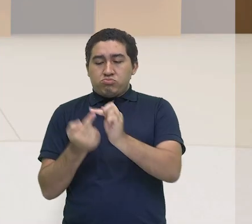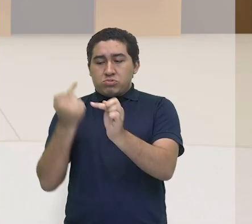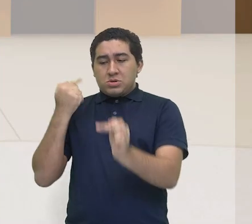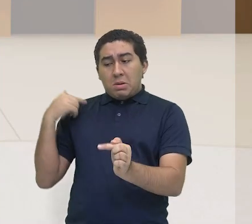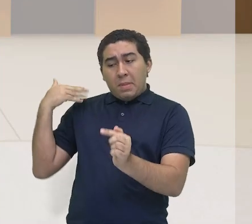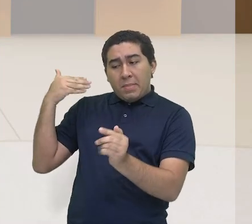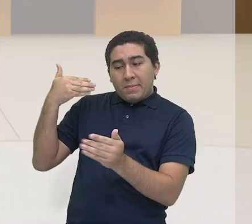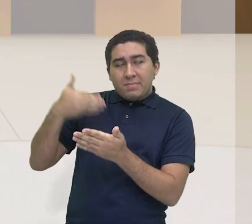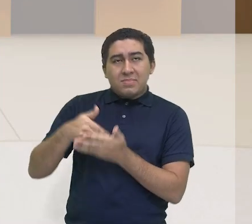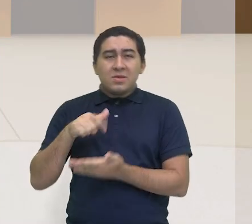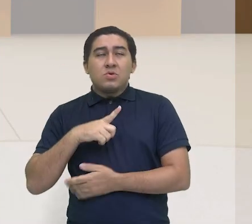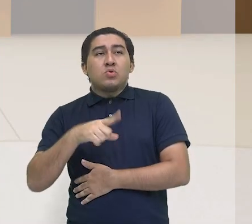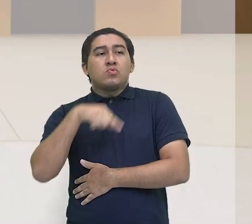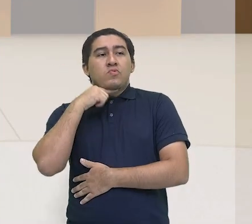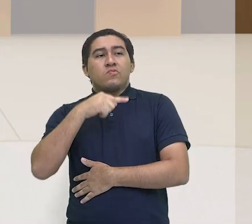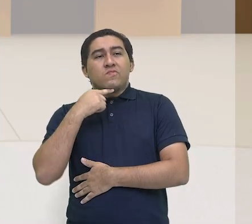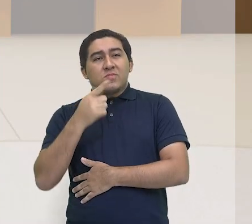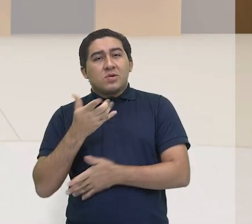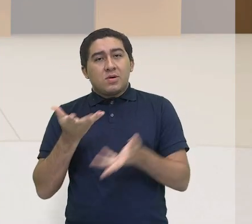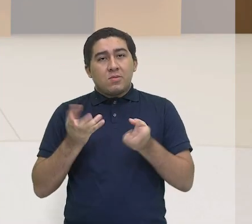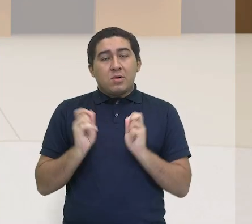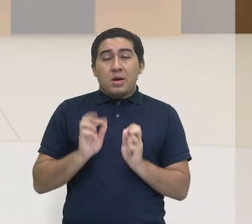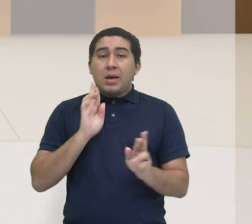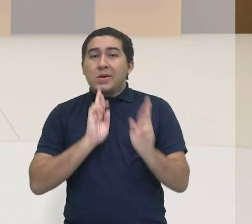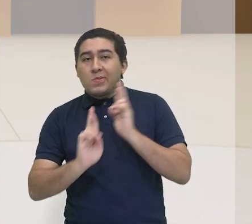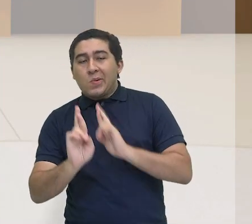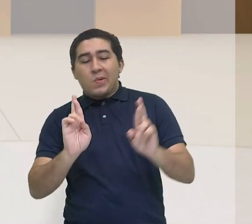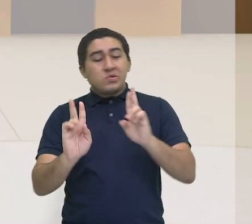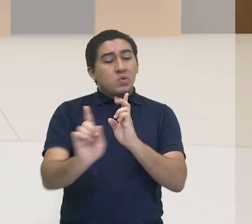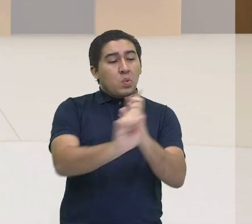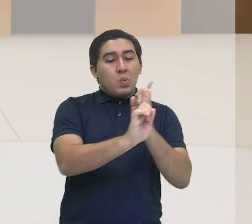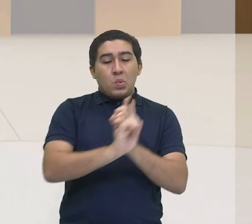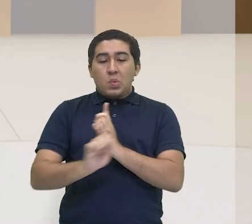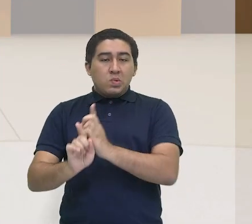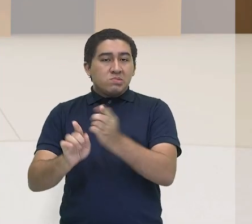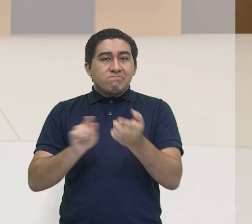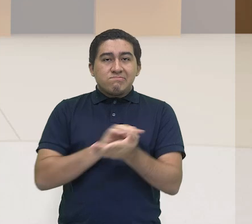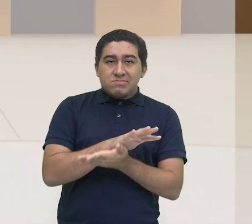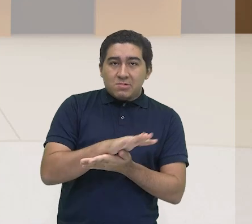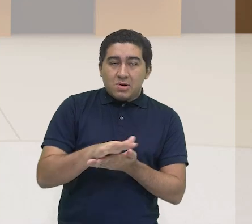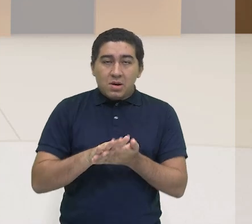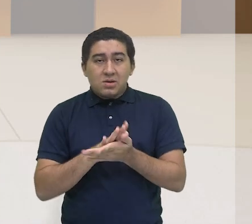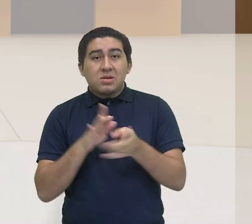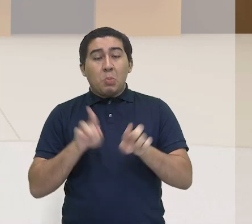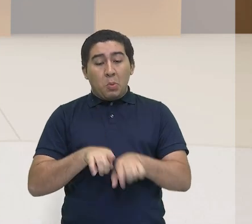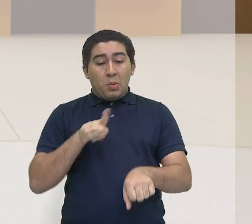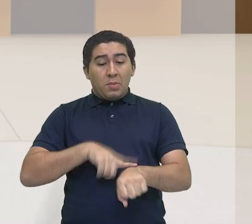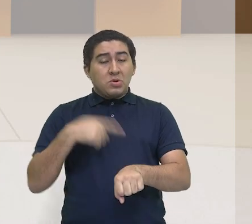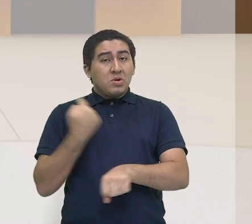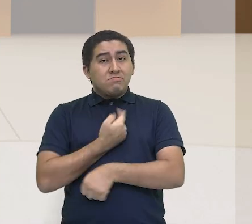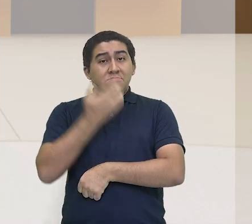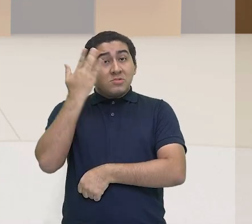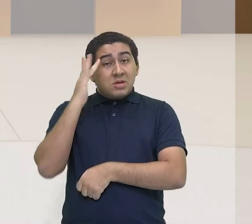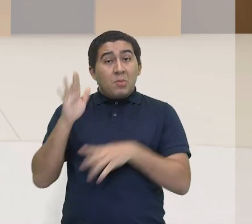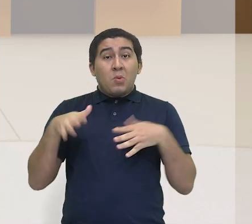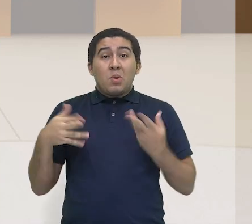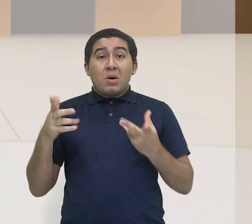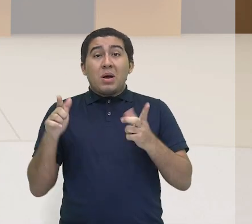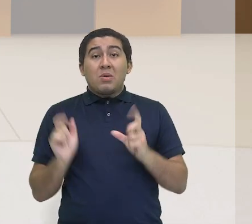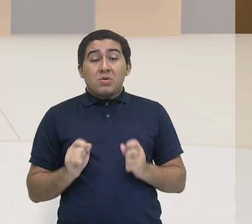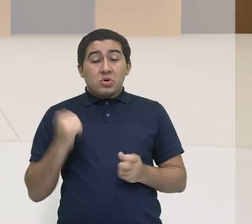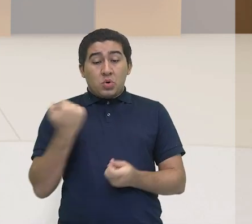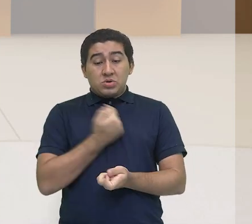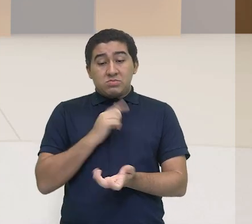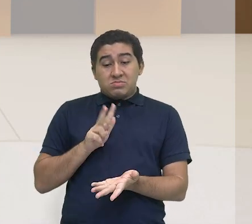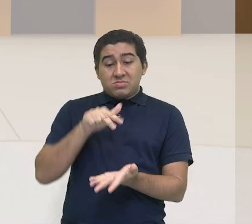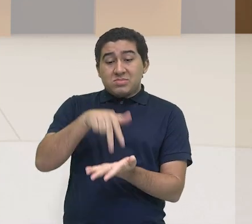aquela crise, hein, de encontrar respostas. Aquele momento em que a gente não sabe nem qual é a nossa razão no mundo, muito mais o que a